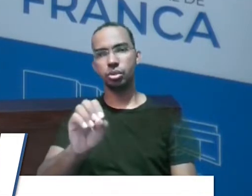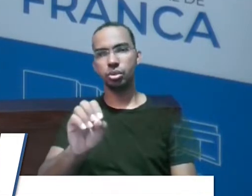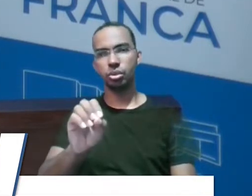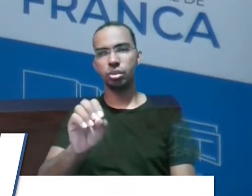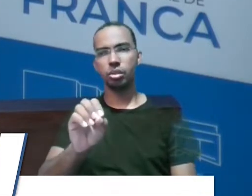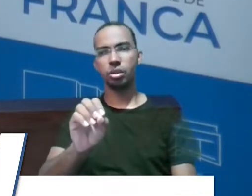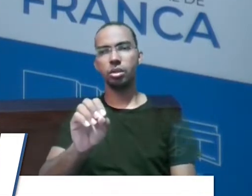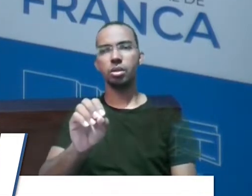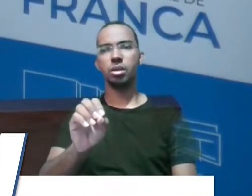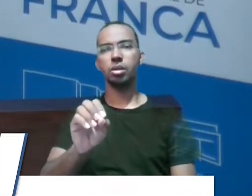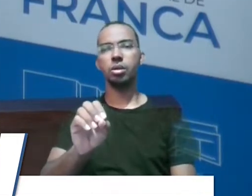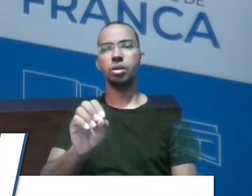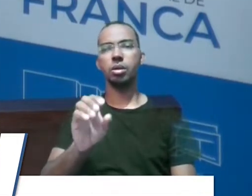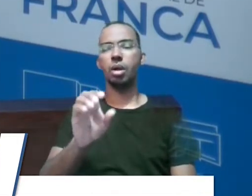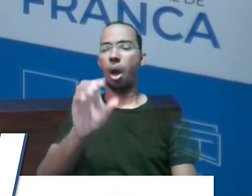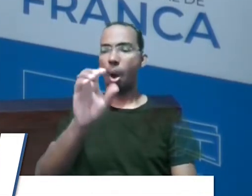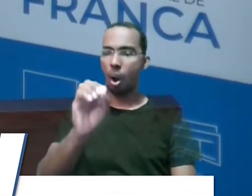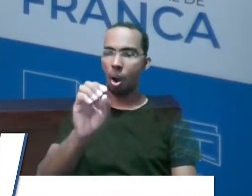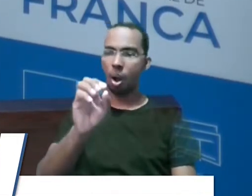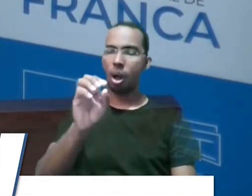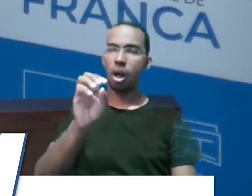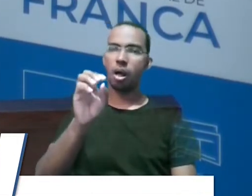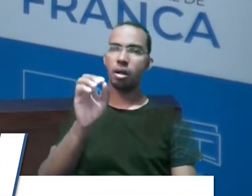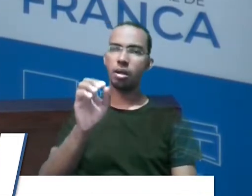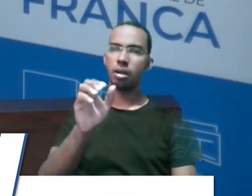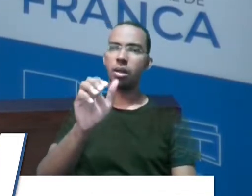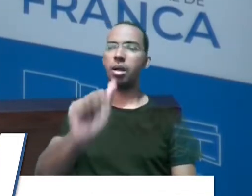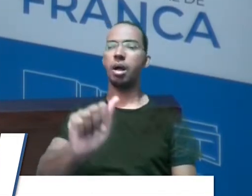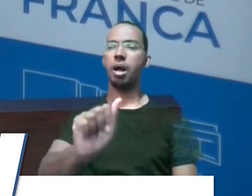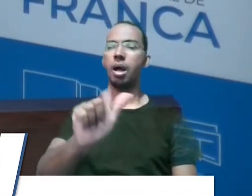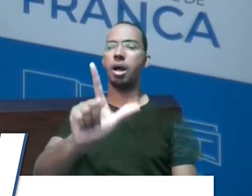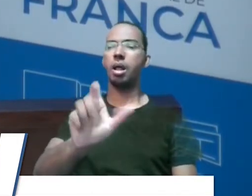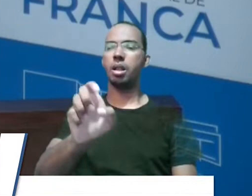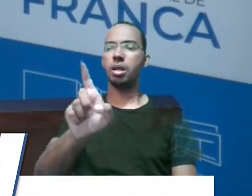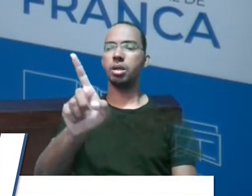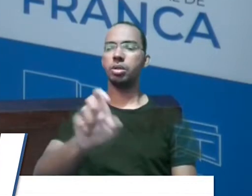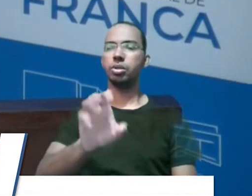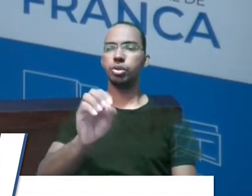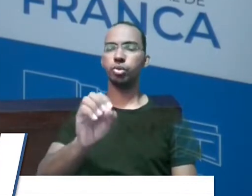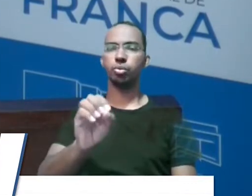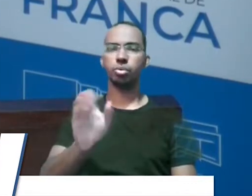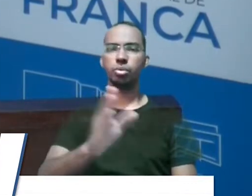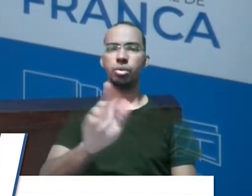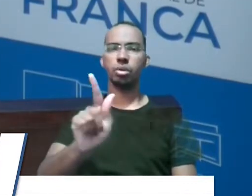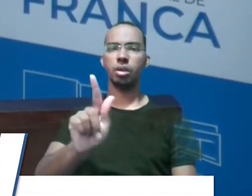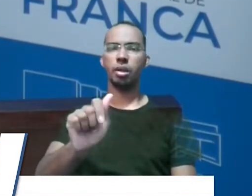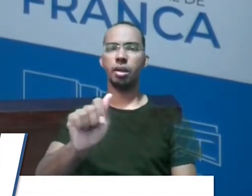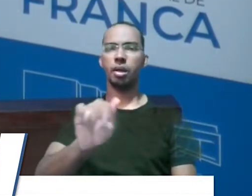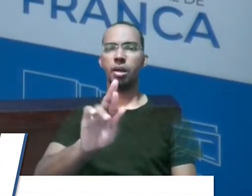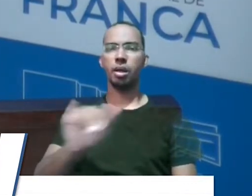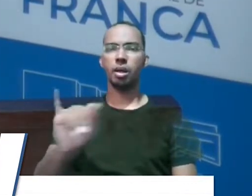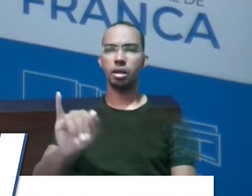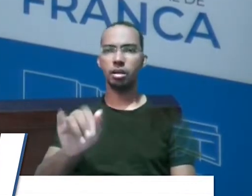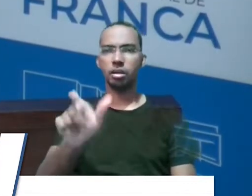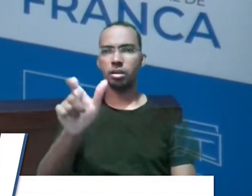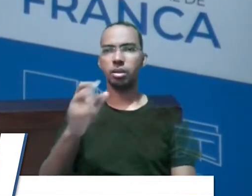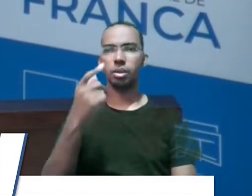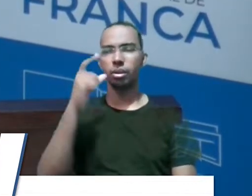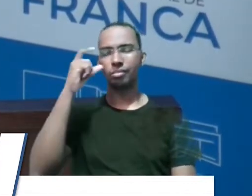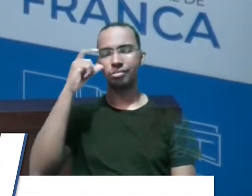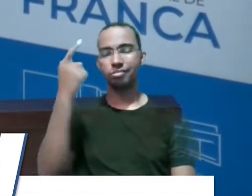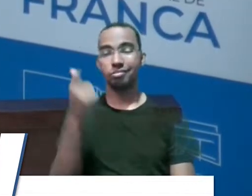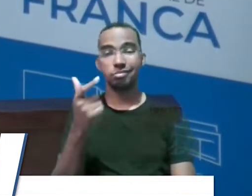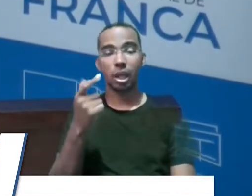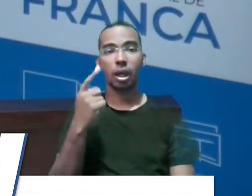É Homero, não, é Aleixo Gari. Aleixo Gari, é que eu estou sem óculos aqui,